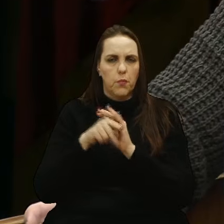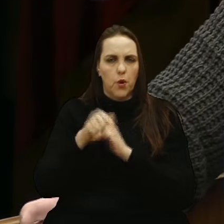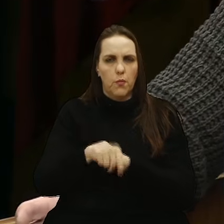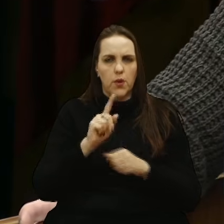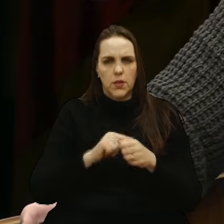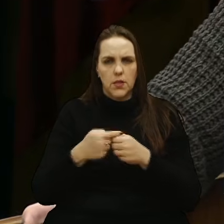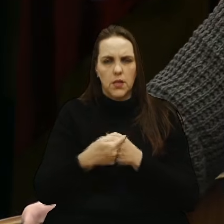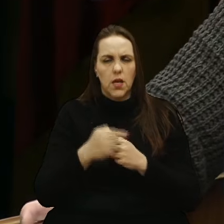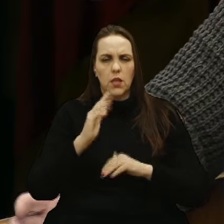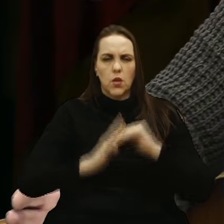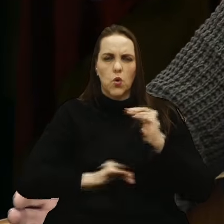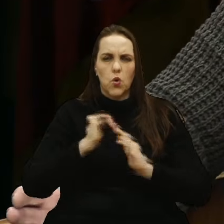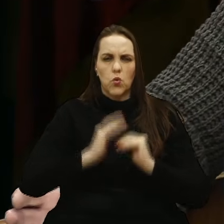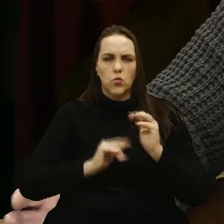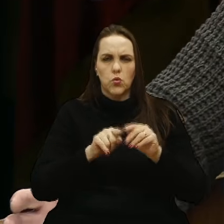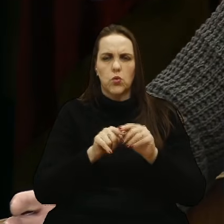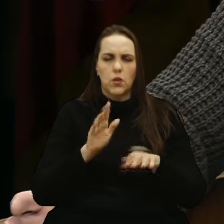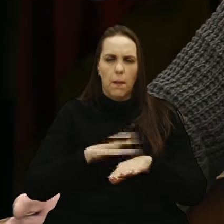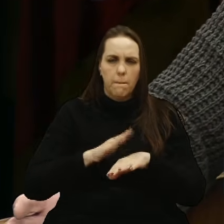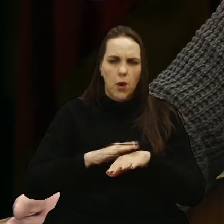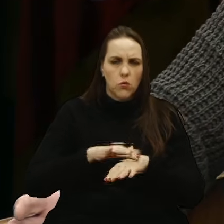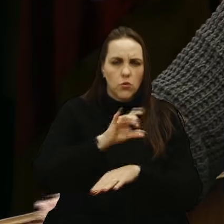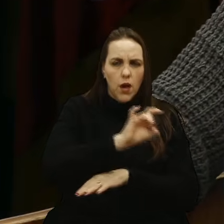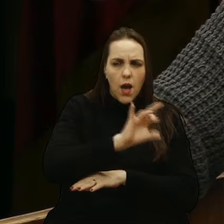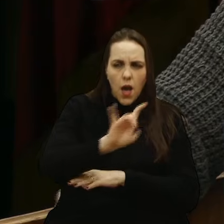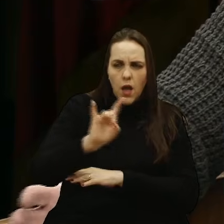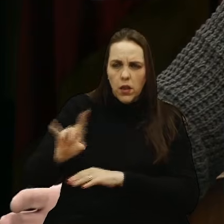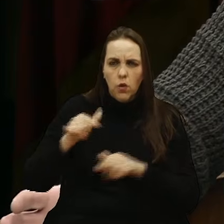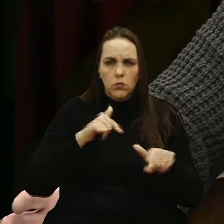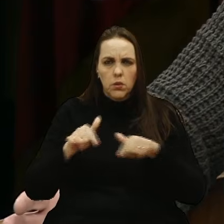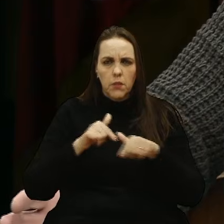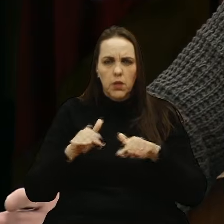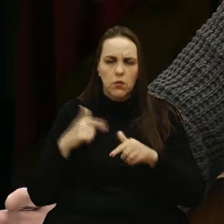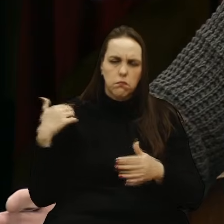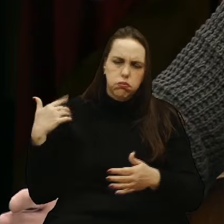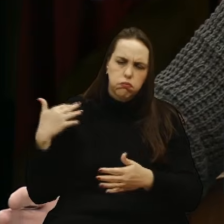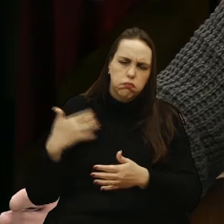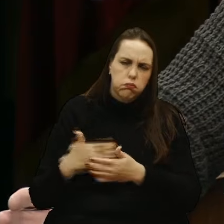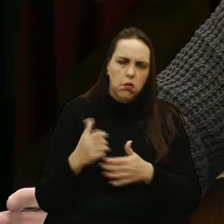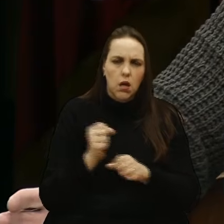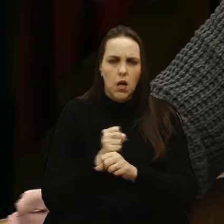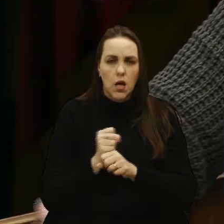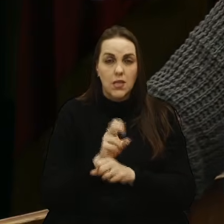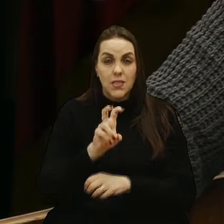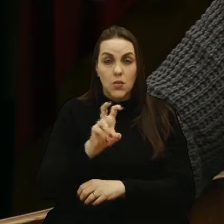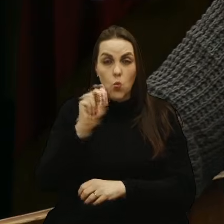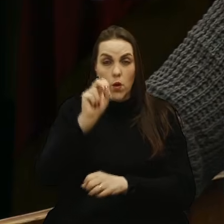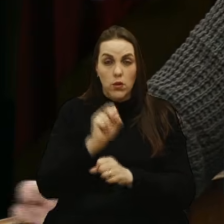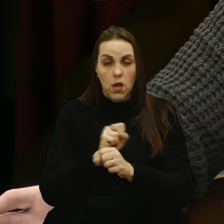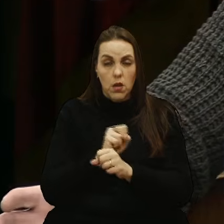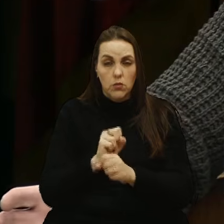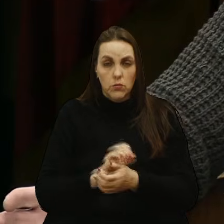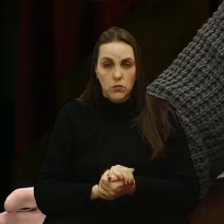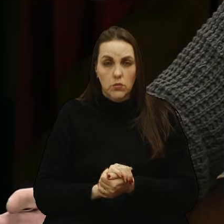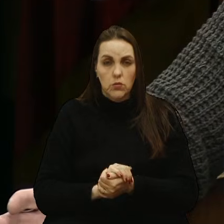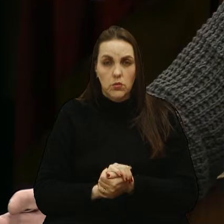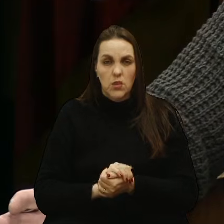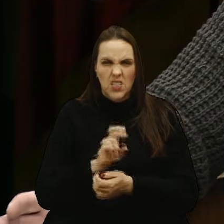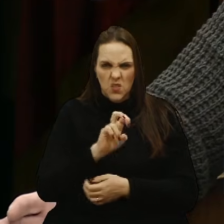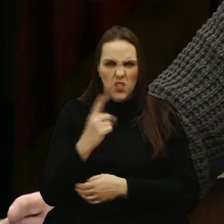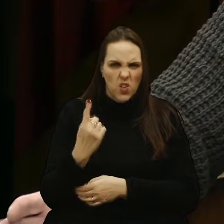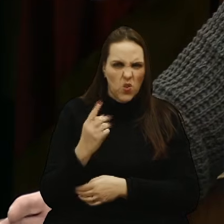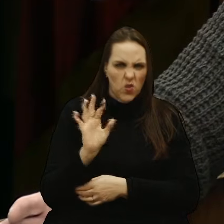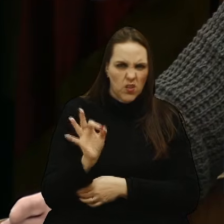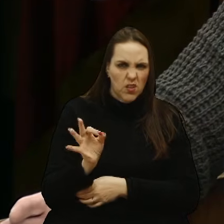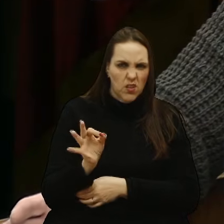foi construída pelas mãos de vocês, trabalhadores, ao longo de todos esses anos, dos 50 anos, 51 agora, eu acho,